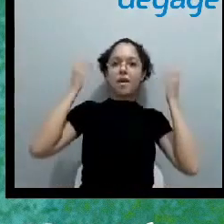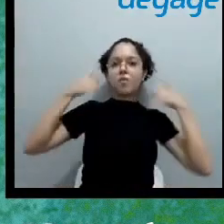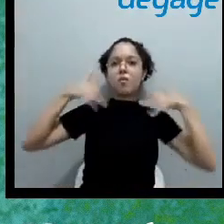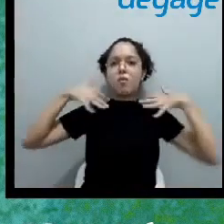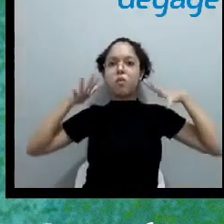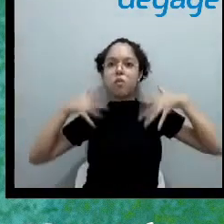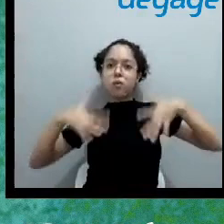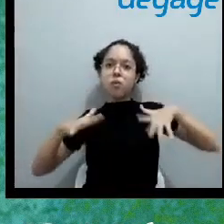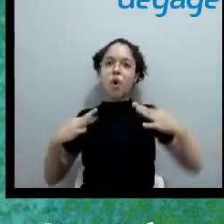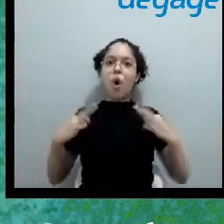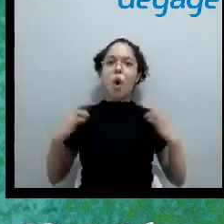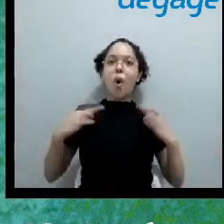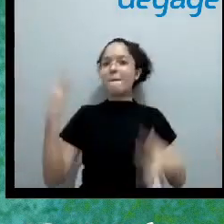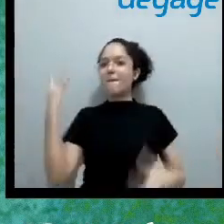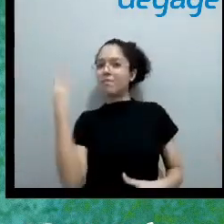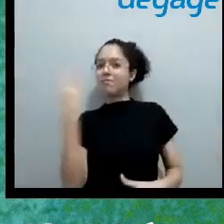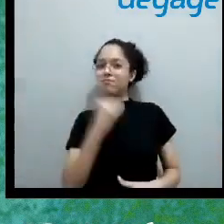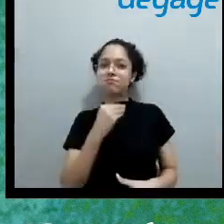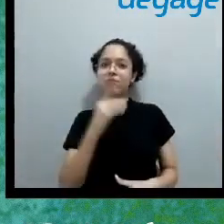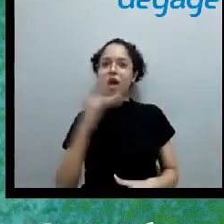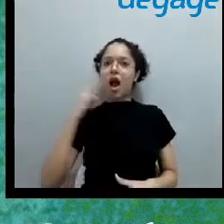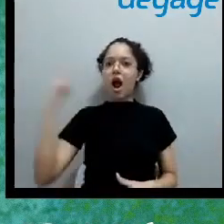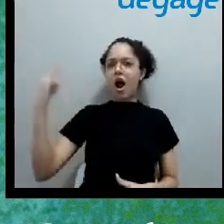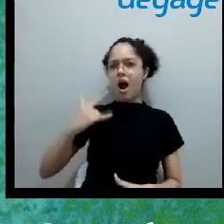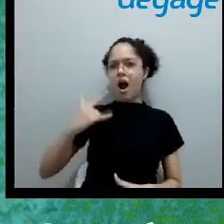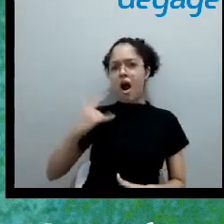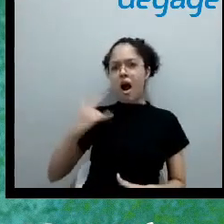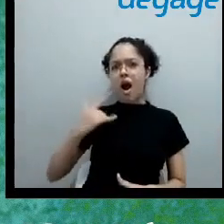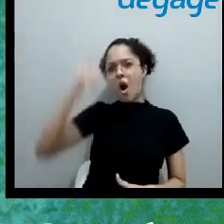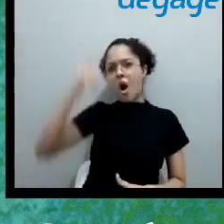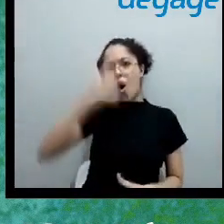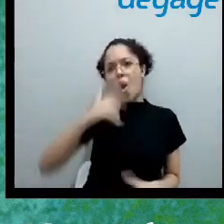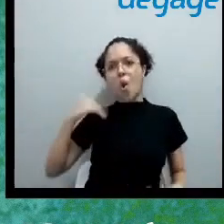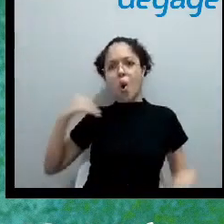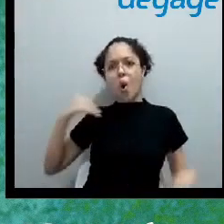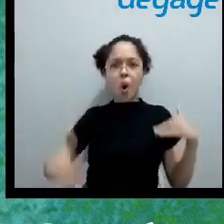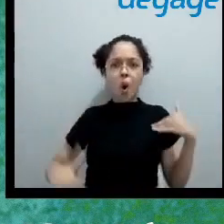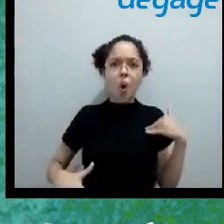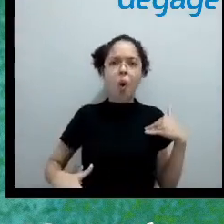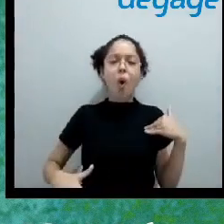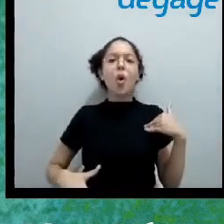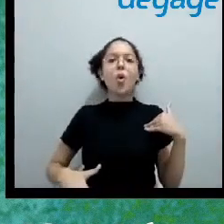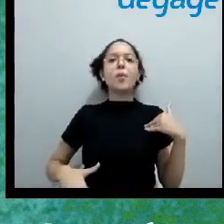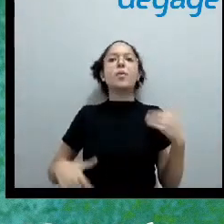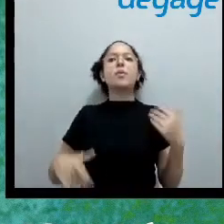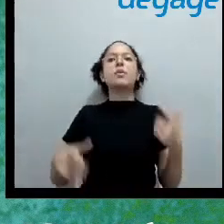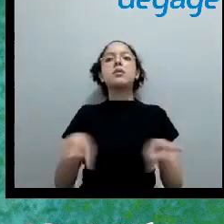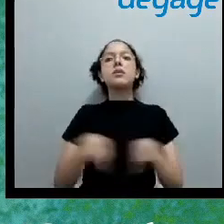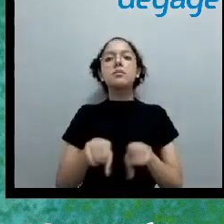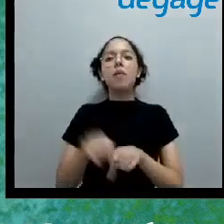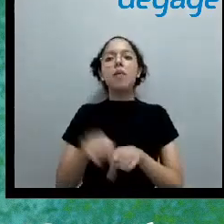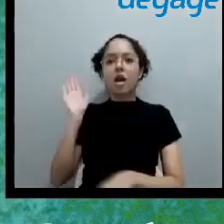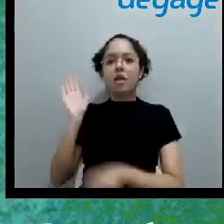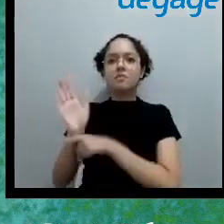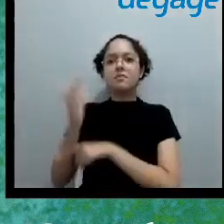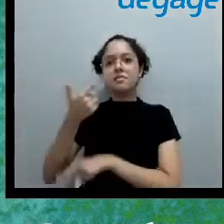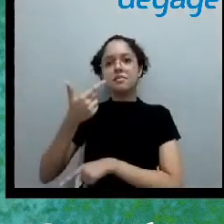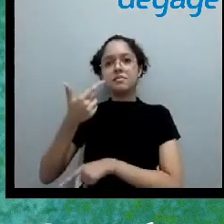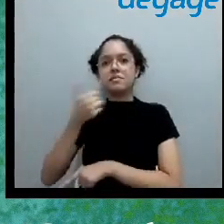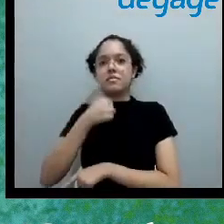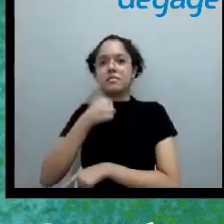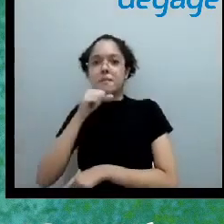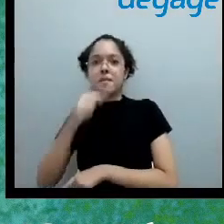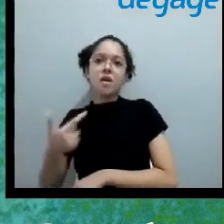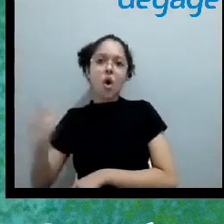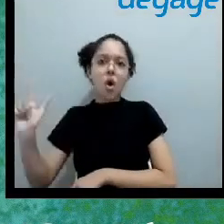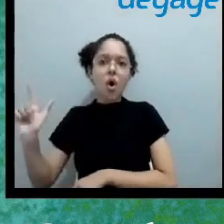amando, sabe? Postando coisas de amor também, de solidariedade para as outras mulheres, então é realmente um trabalho que